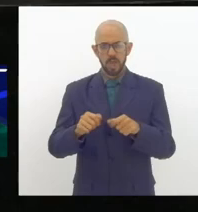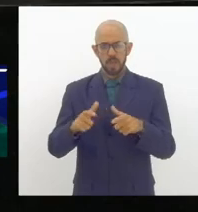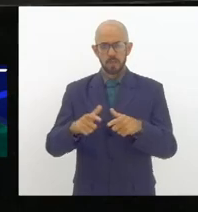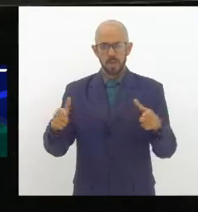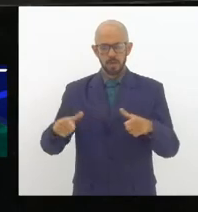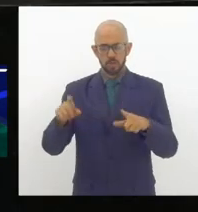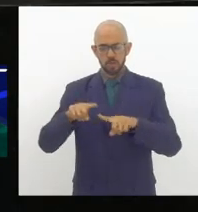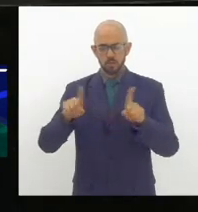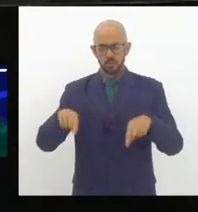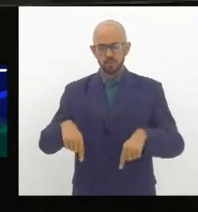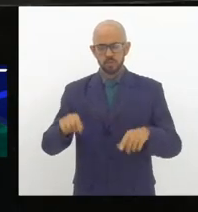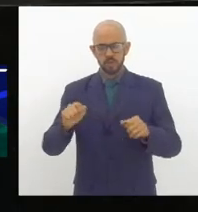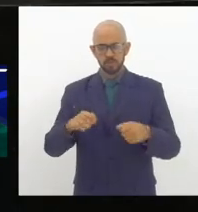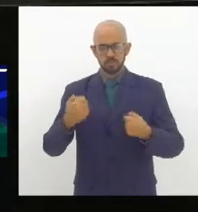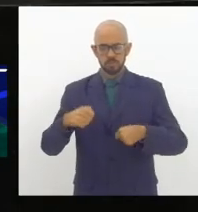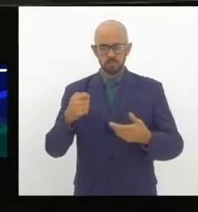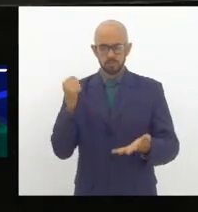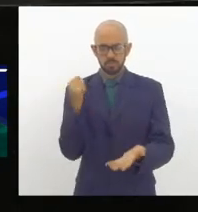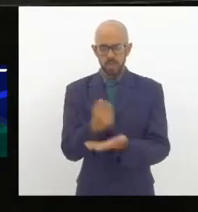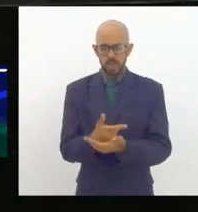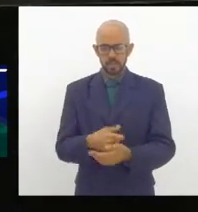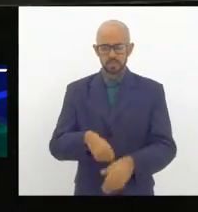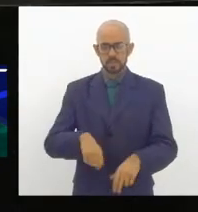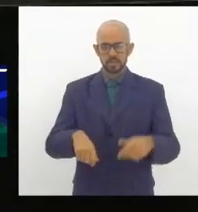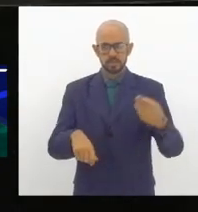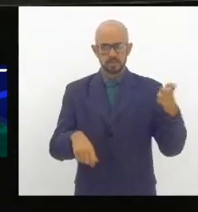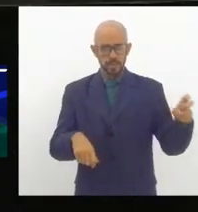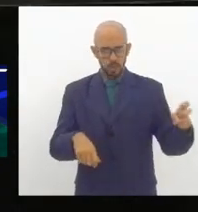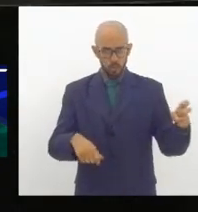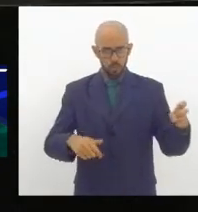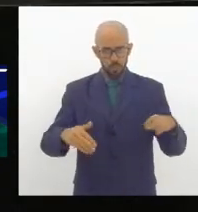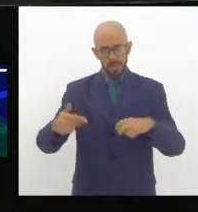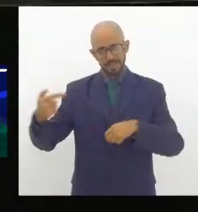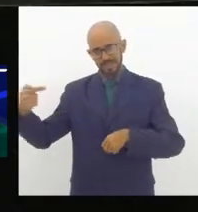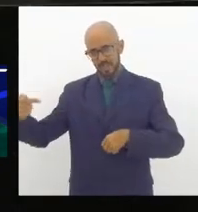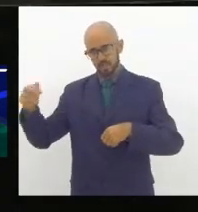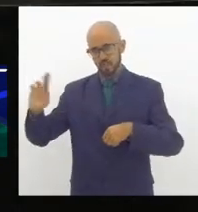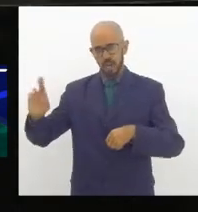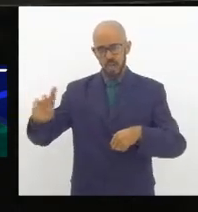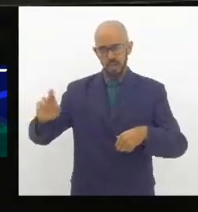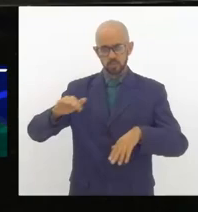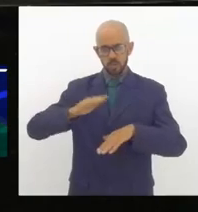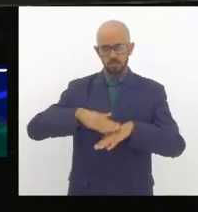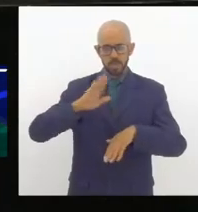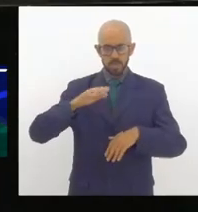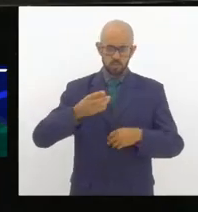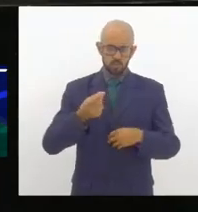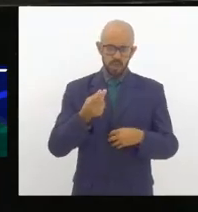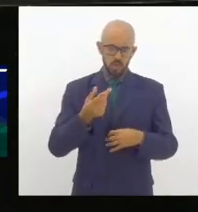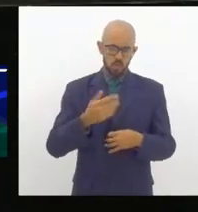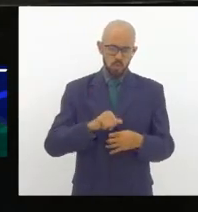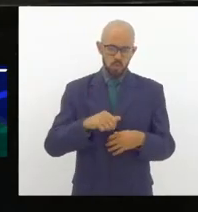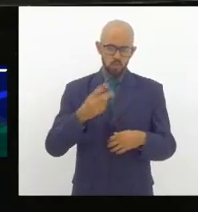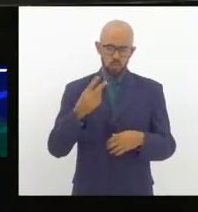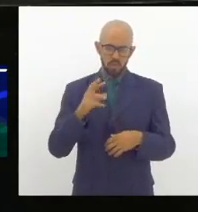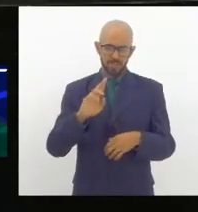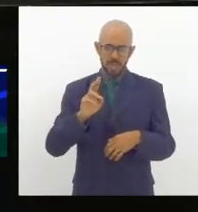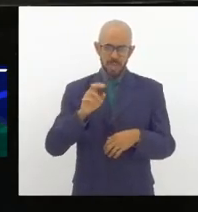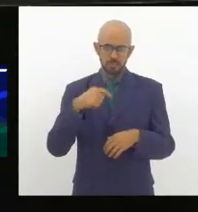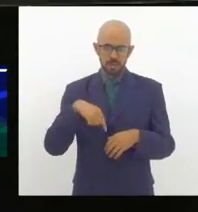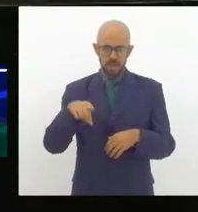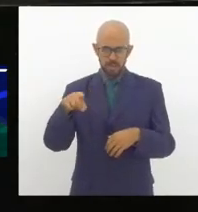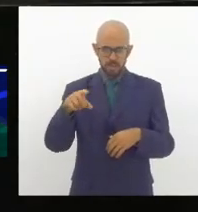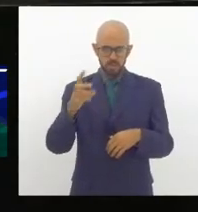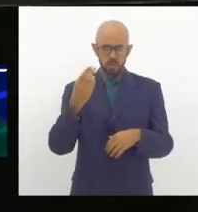que eu fique pagar de cinco para sete reais o aumento da passagem dos dias para ir hoje acho para voltar